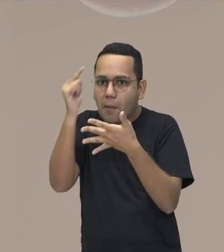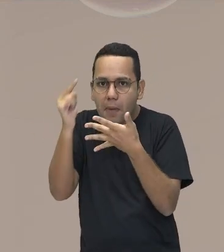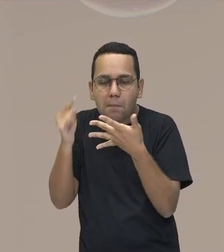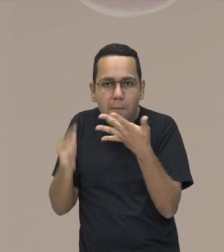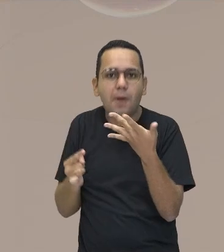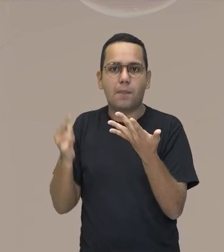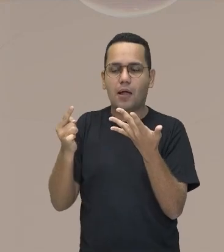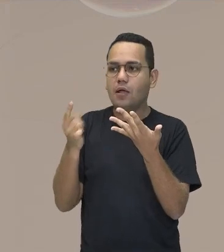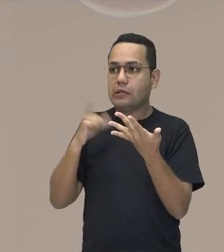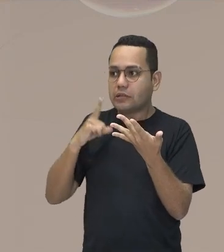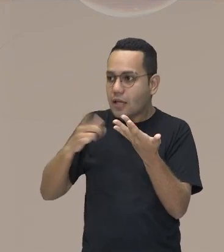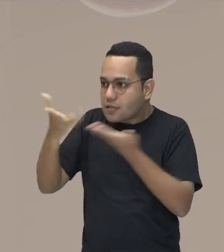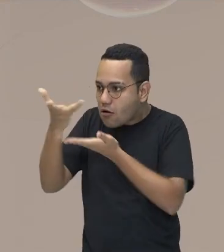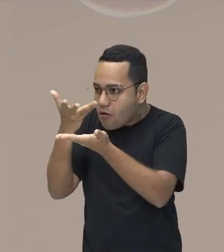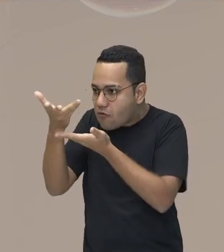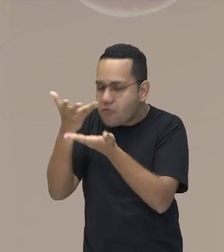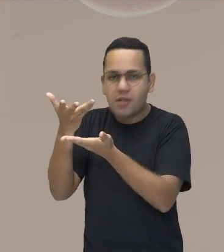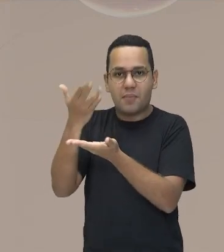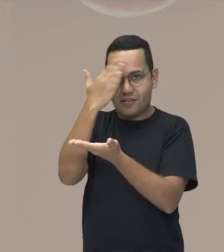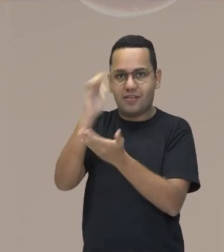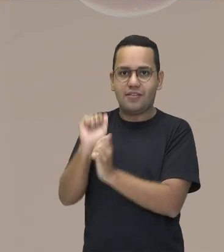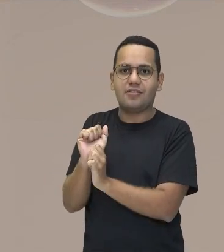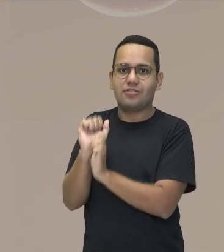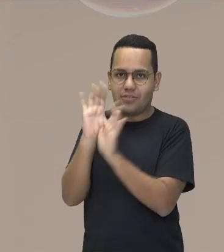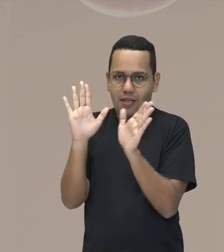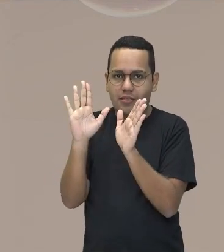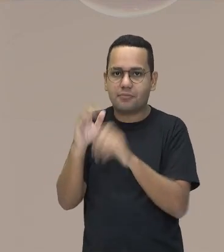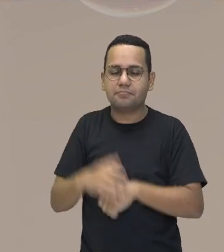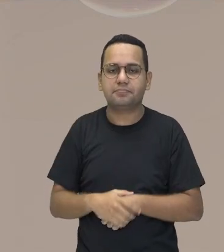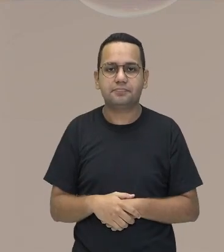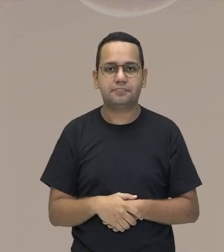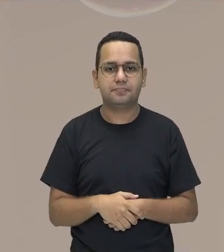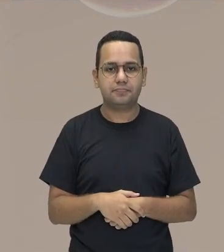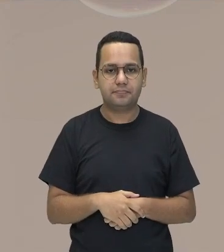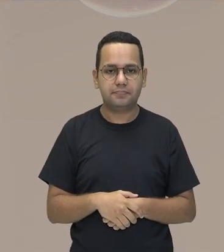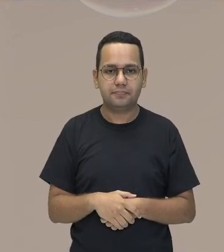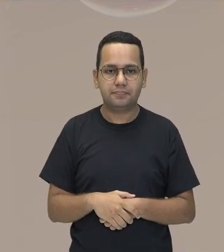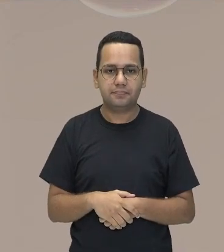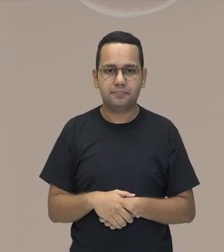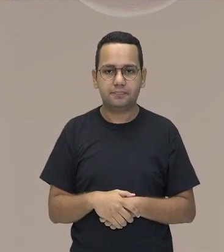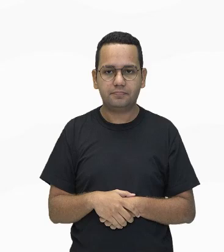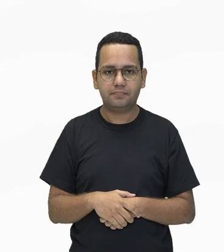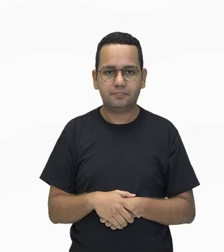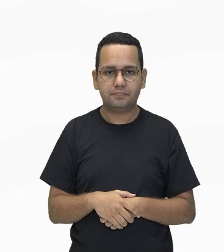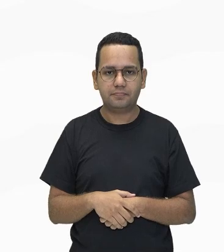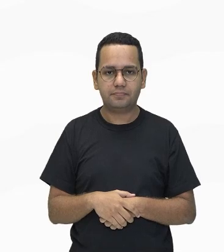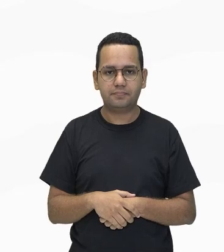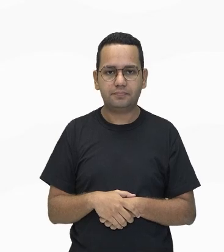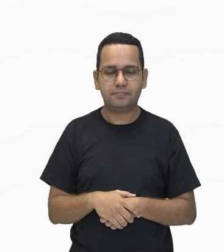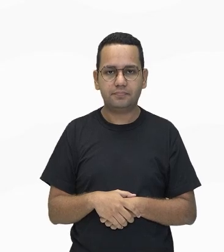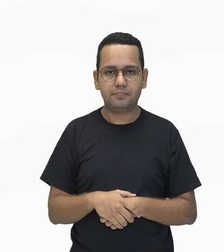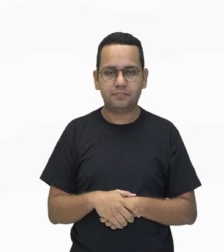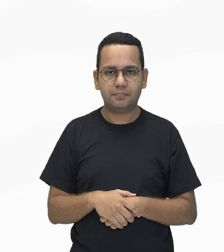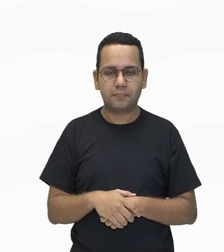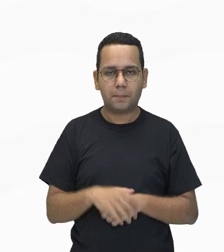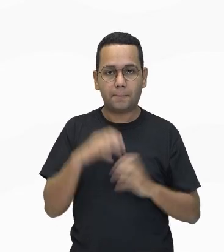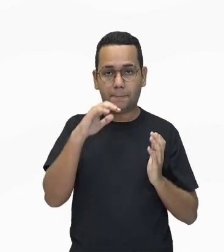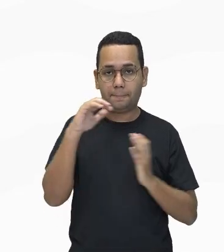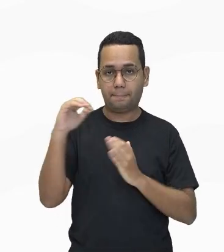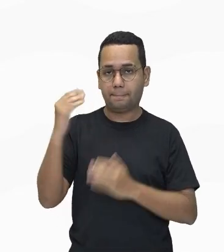ter essa conversa com essas pessoas, ok? Agora sim, vamos lá? Vamos lá, então, fazer um mapeamento aí dos